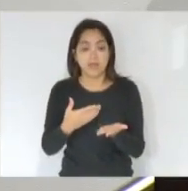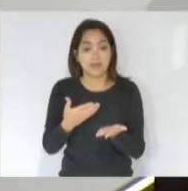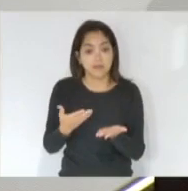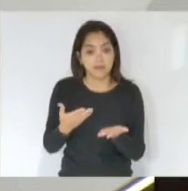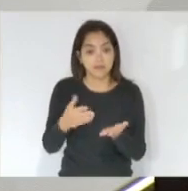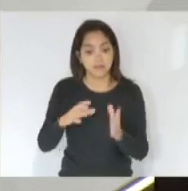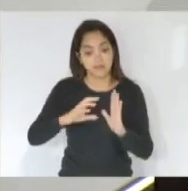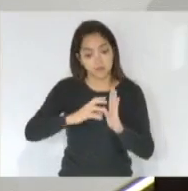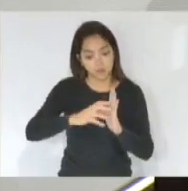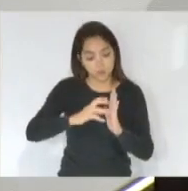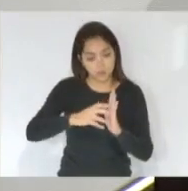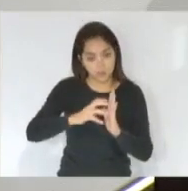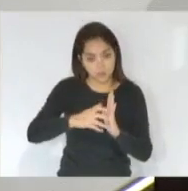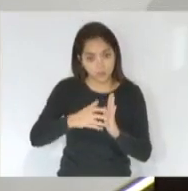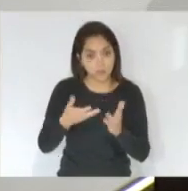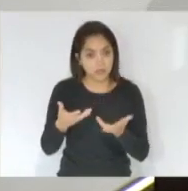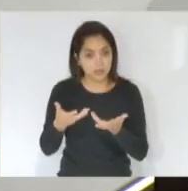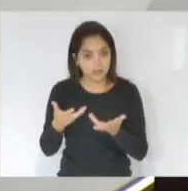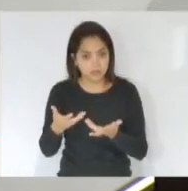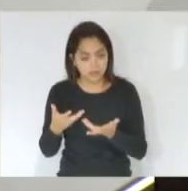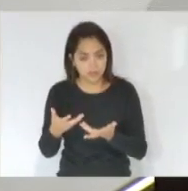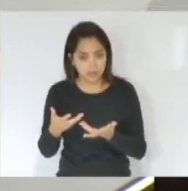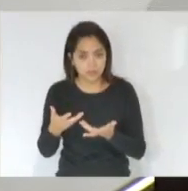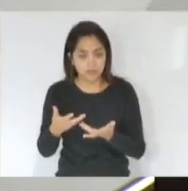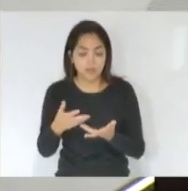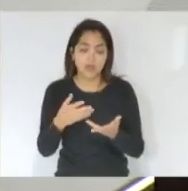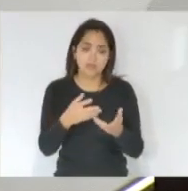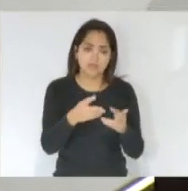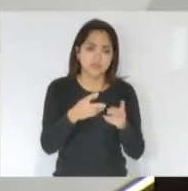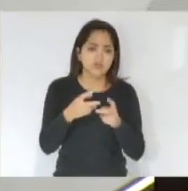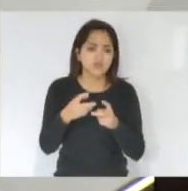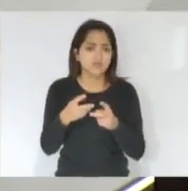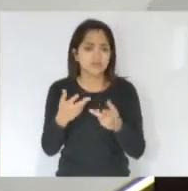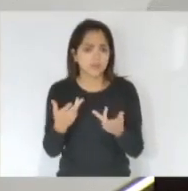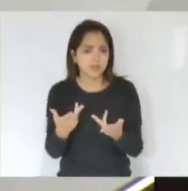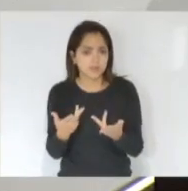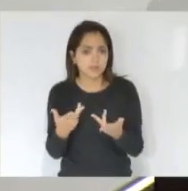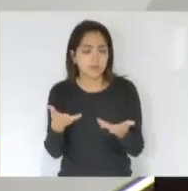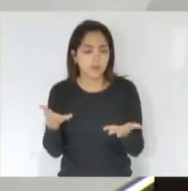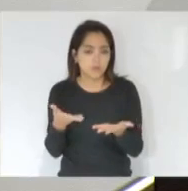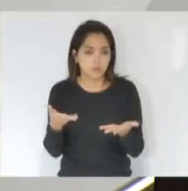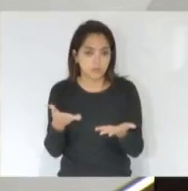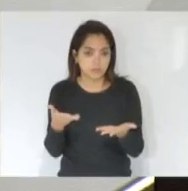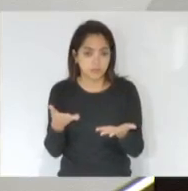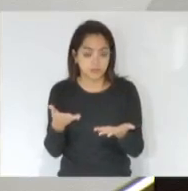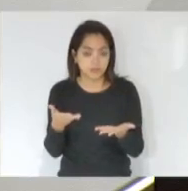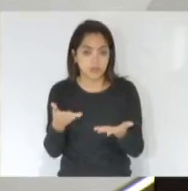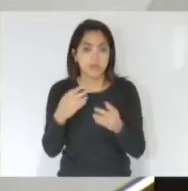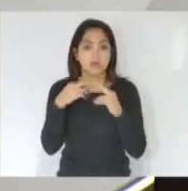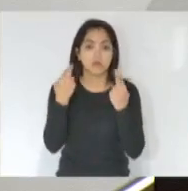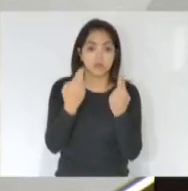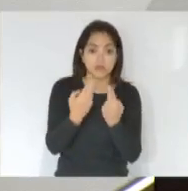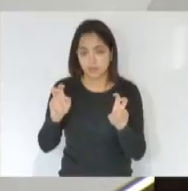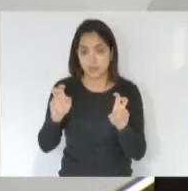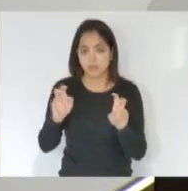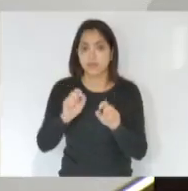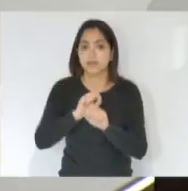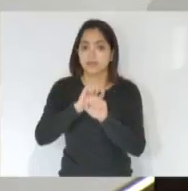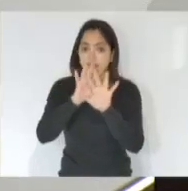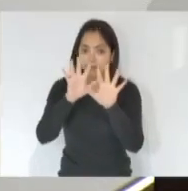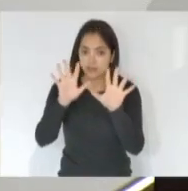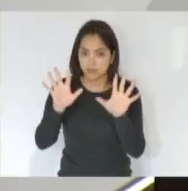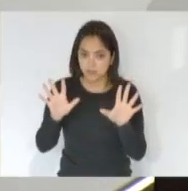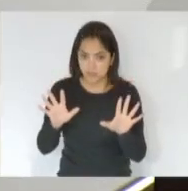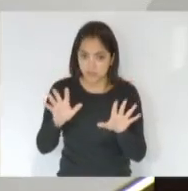parlamento tenta intermediar. É o que percebemos durante o decorrer do dia de hoje já, com as reuniões, comissão, isso é com